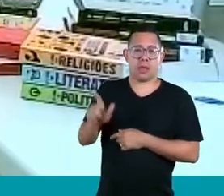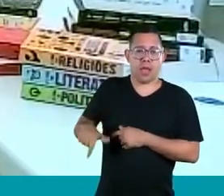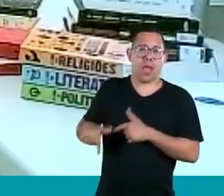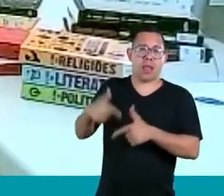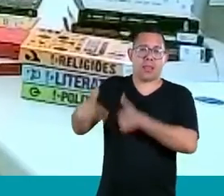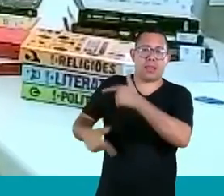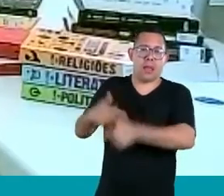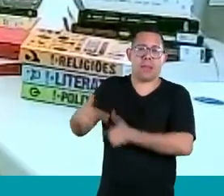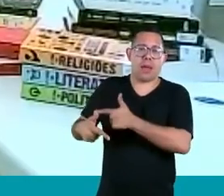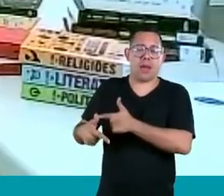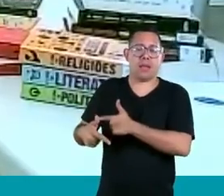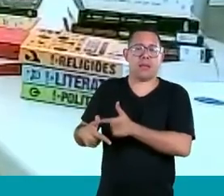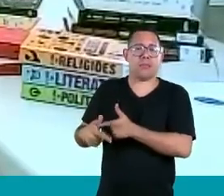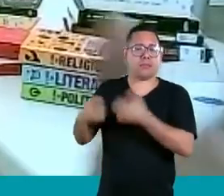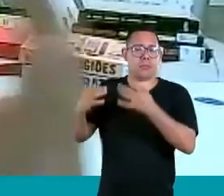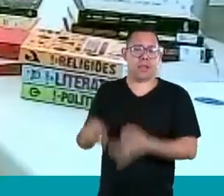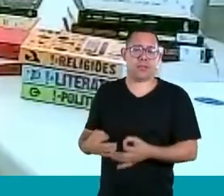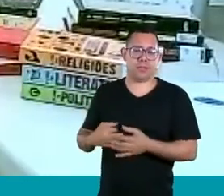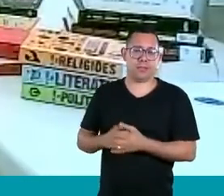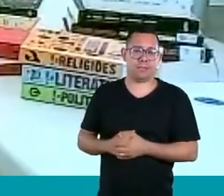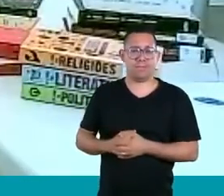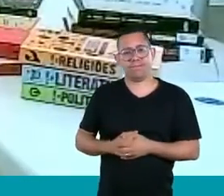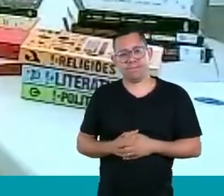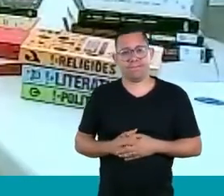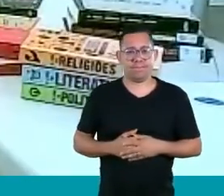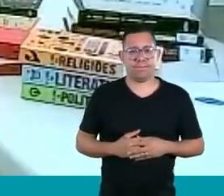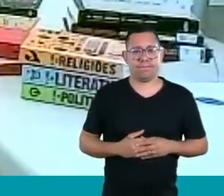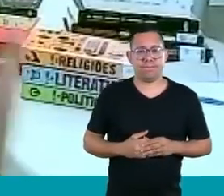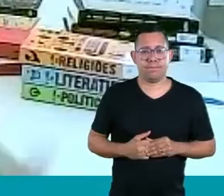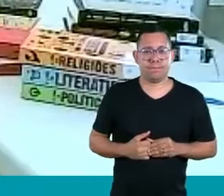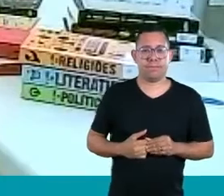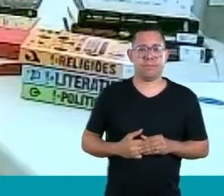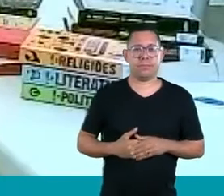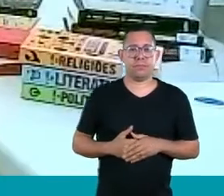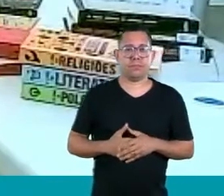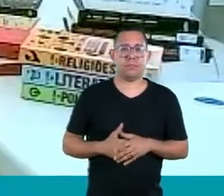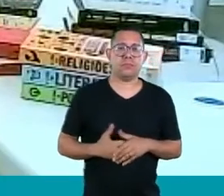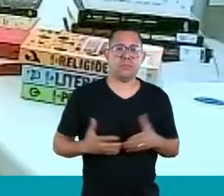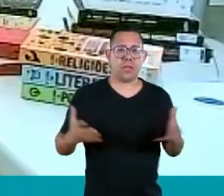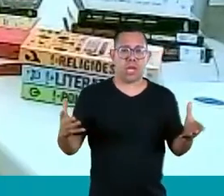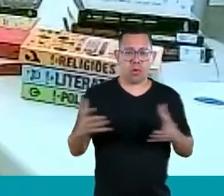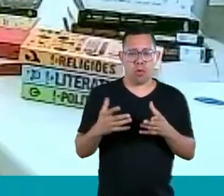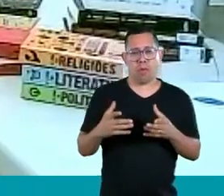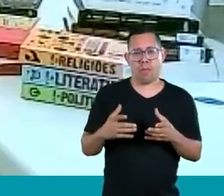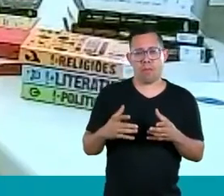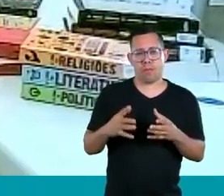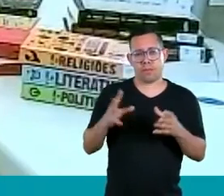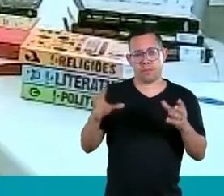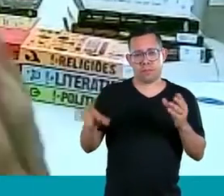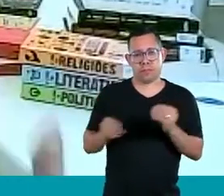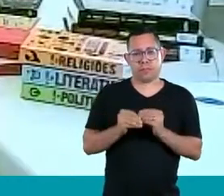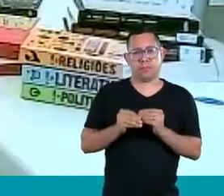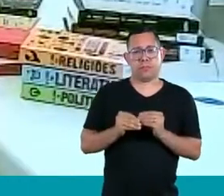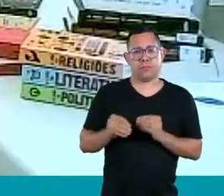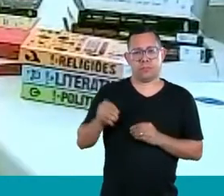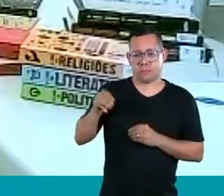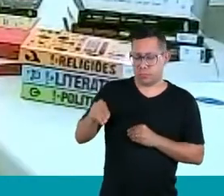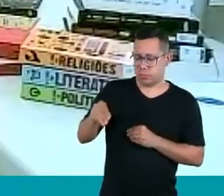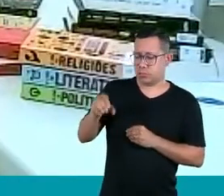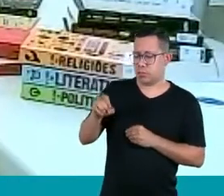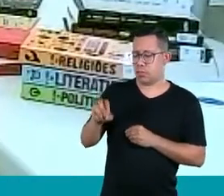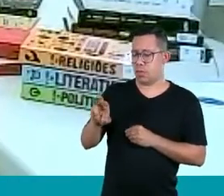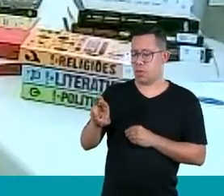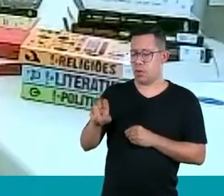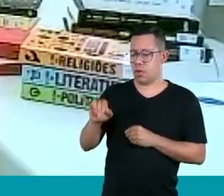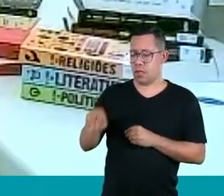que só quer sustentar sua família. Então, agora, voltando para Mohan e tentando amarrar, né, com o que eu quero trazer aqui hoje,